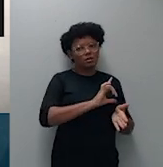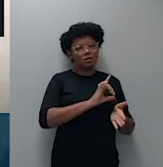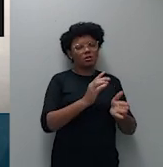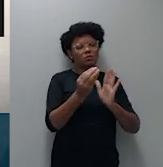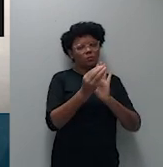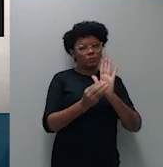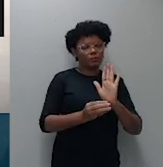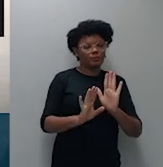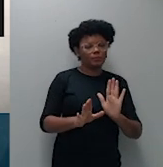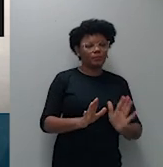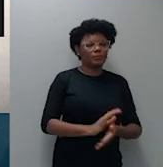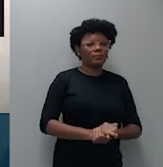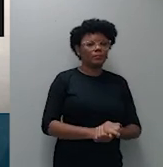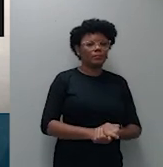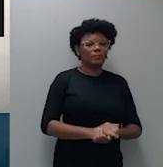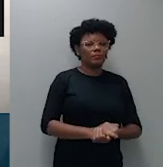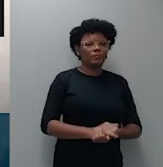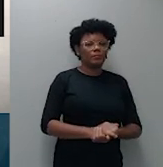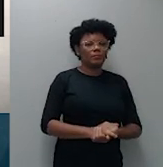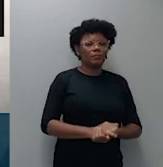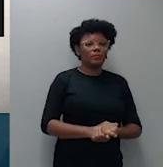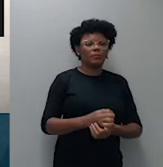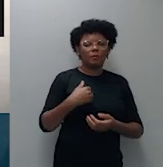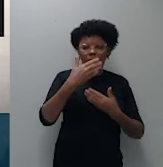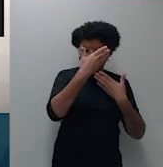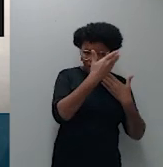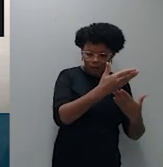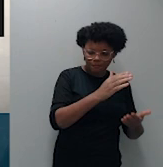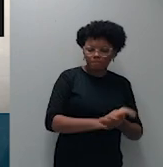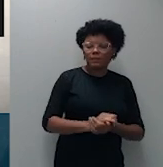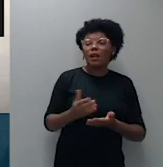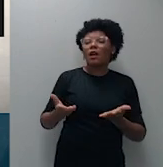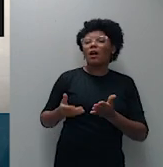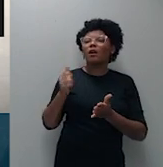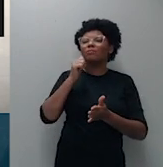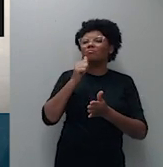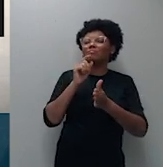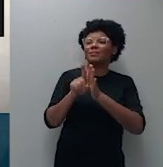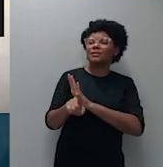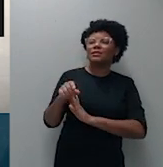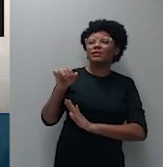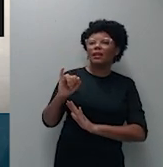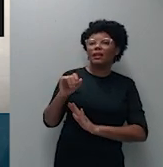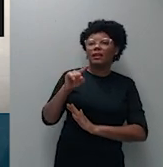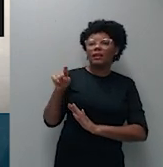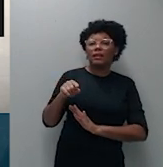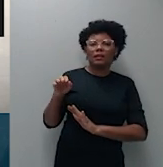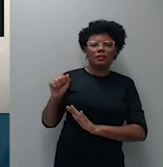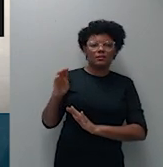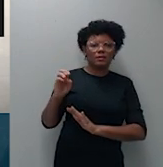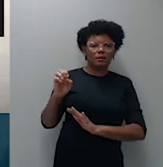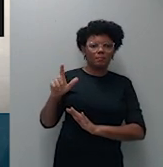corte Ministro Raul Ministra Maria Isabel gallotti